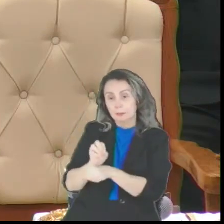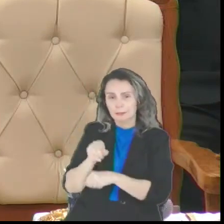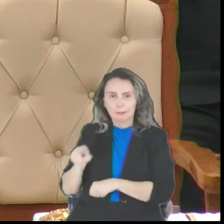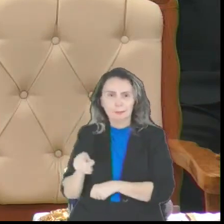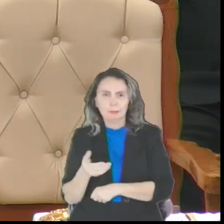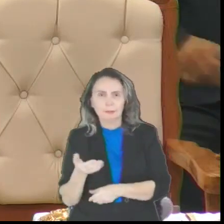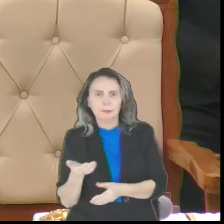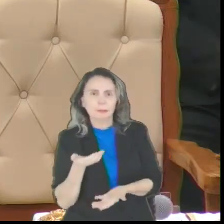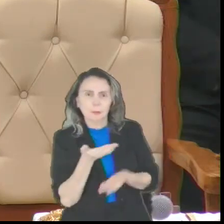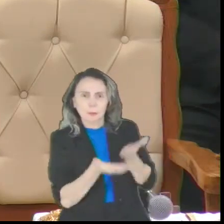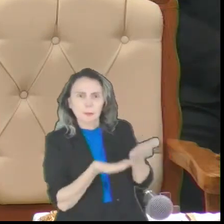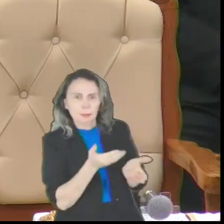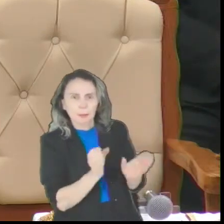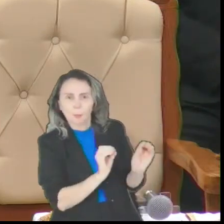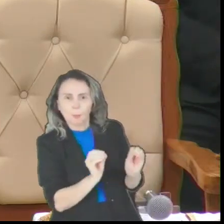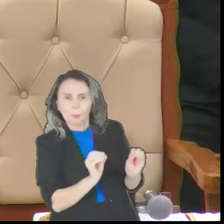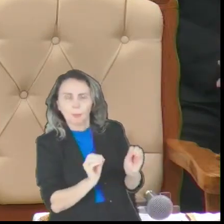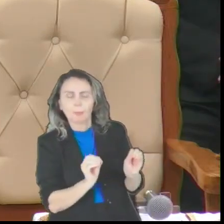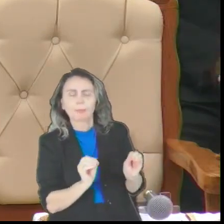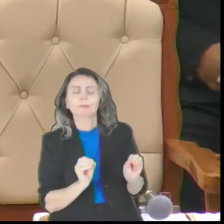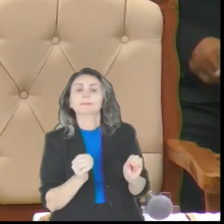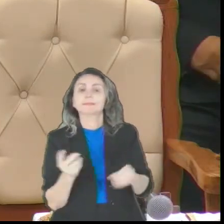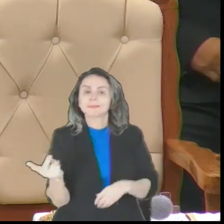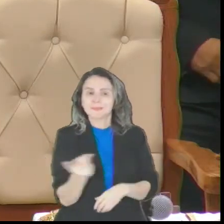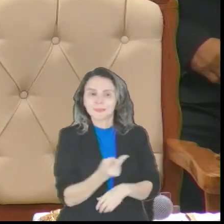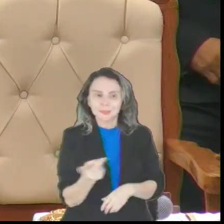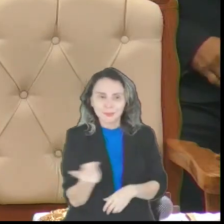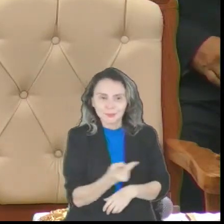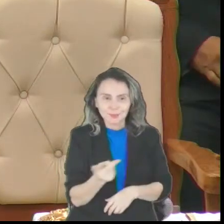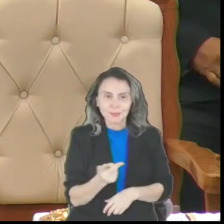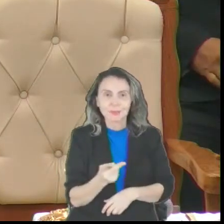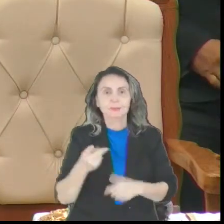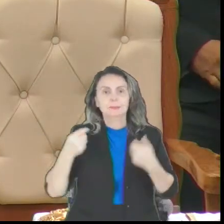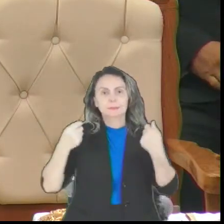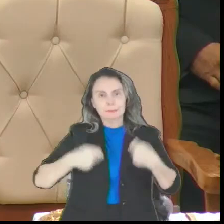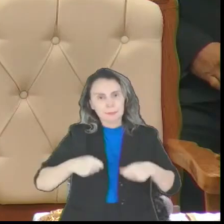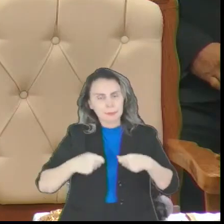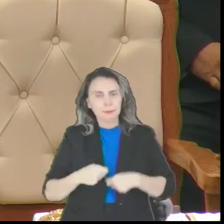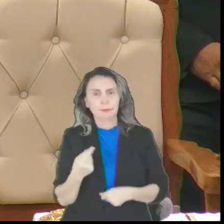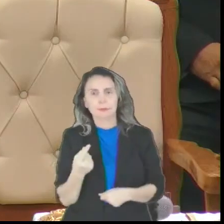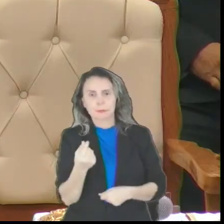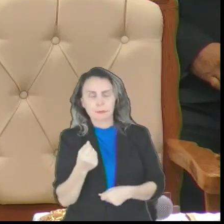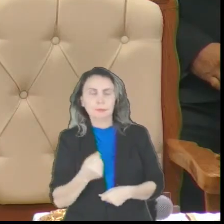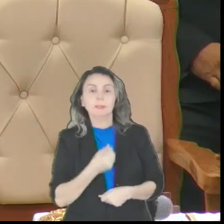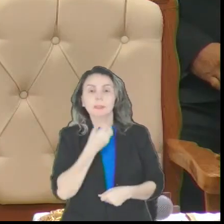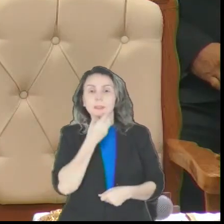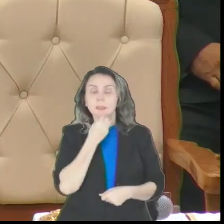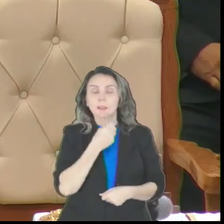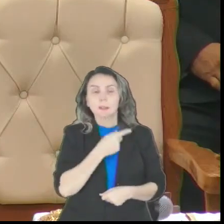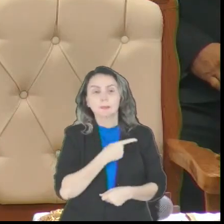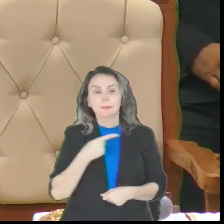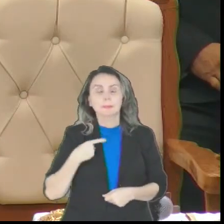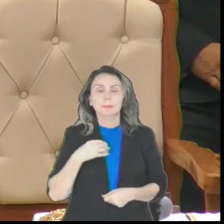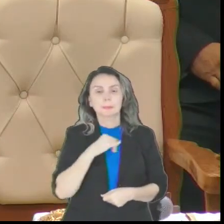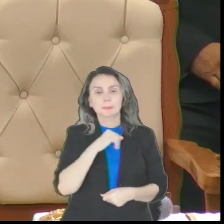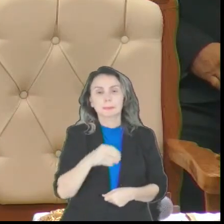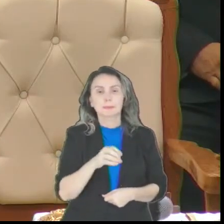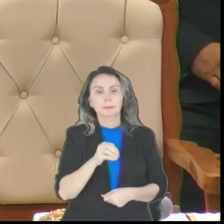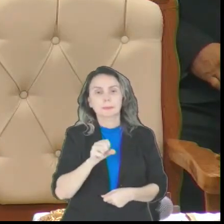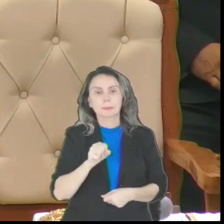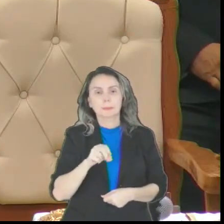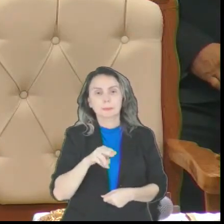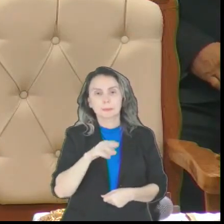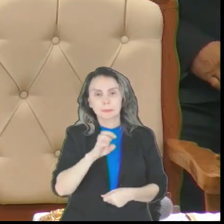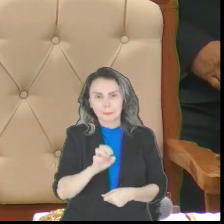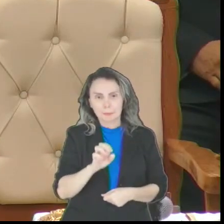dele. Um tem que cuidar do outro, então é dinheiro para isso. Diz o pastor Josué Gonçalves que amar custa caro, irmãos, e